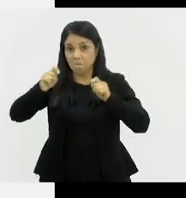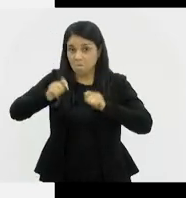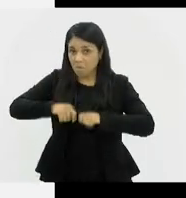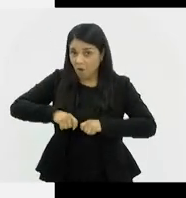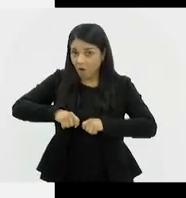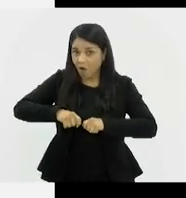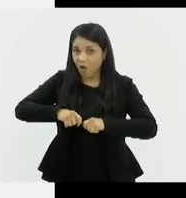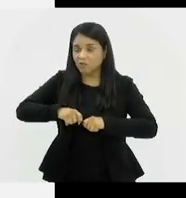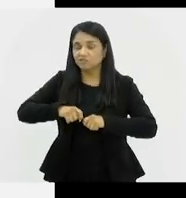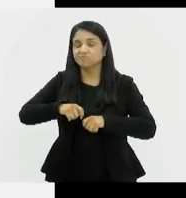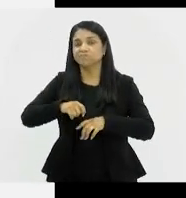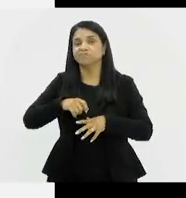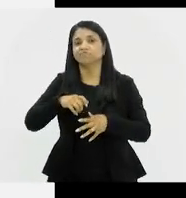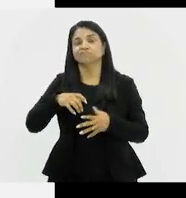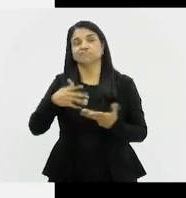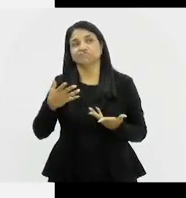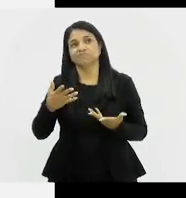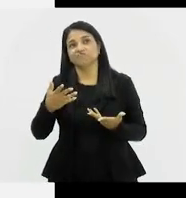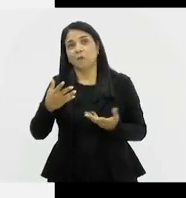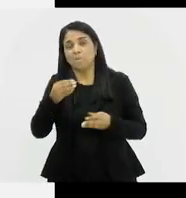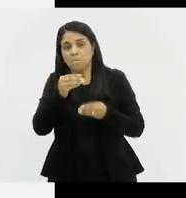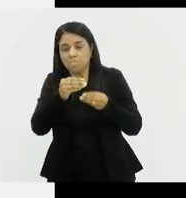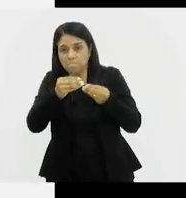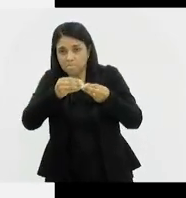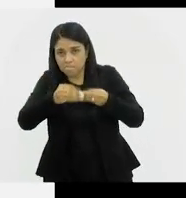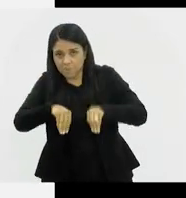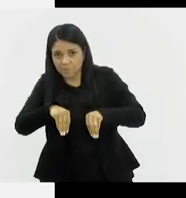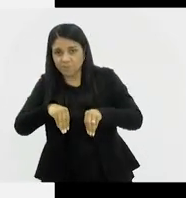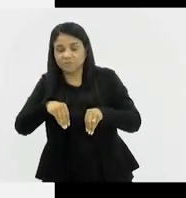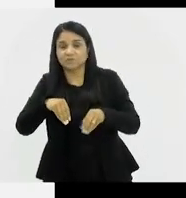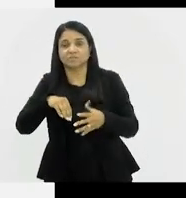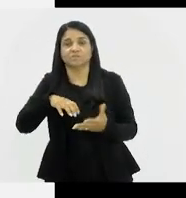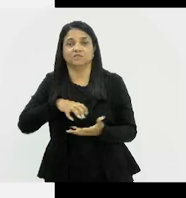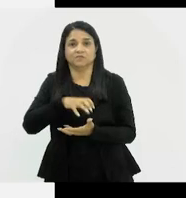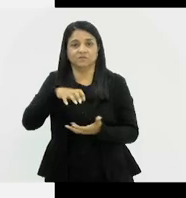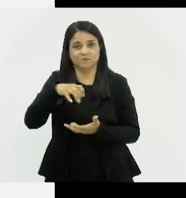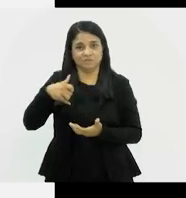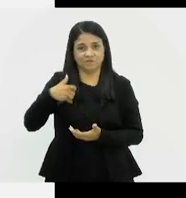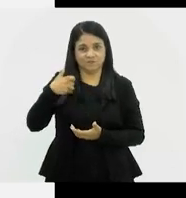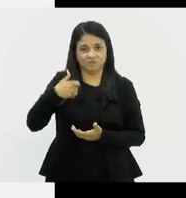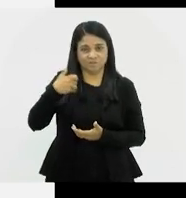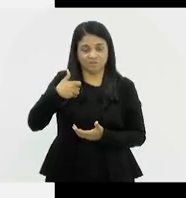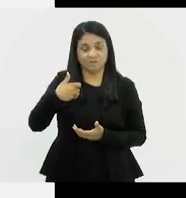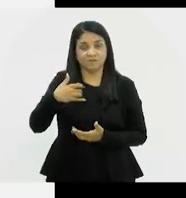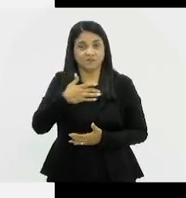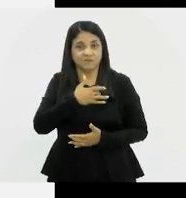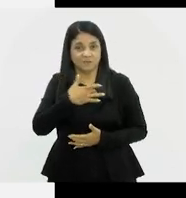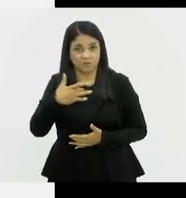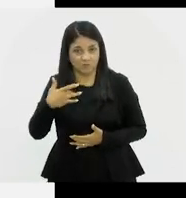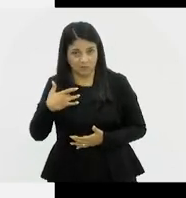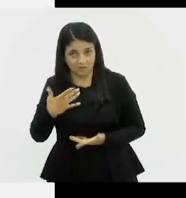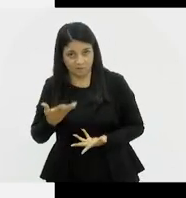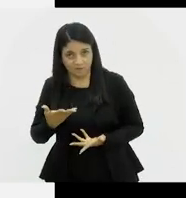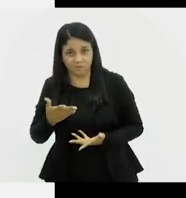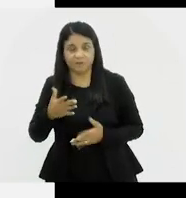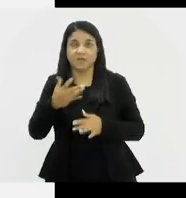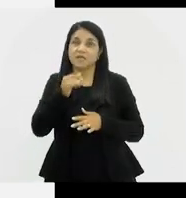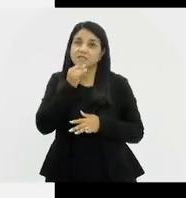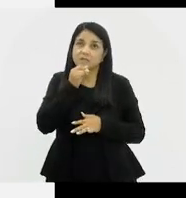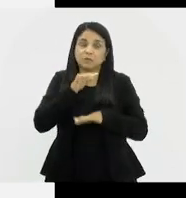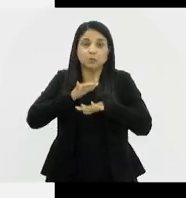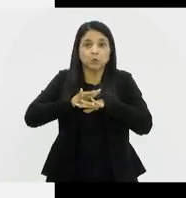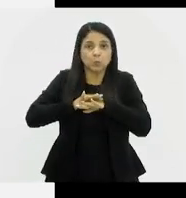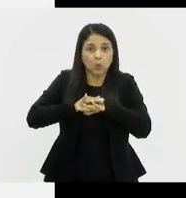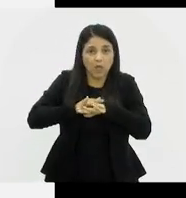nosso envelhecimento saudável. Envelhecimento, todo mundo que tem uma doenças, chama